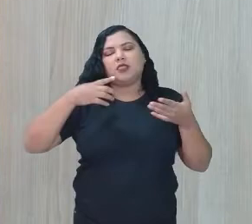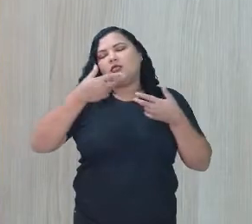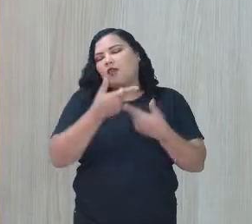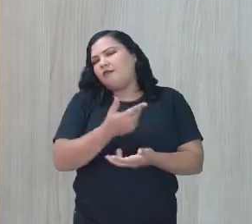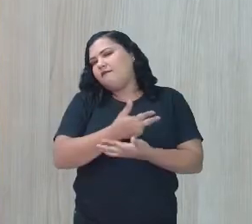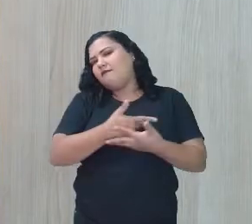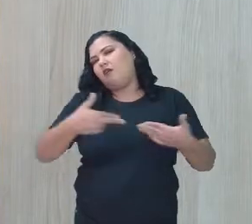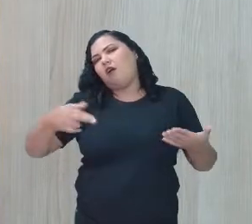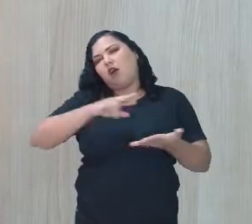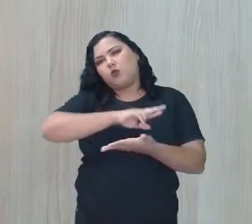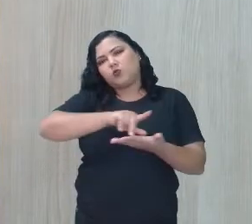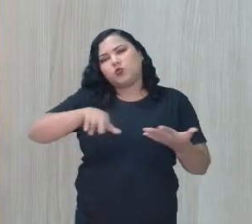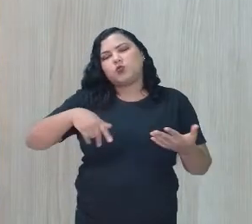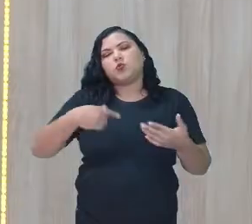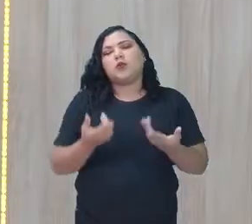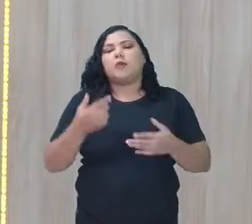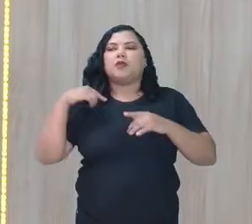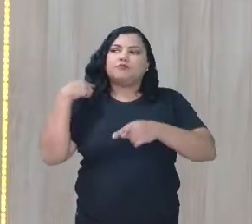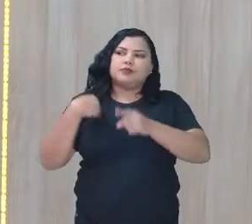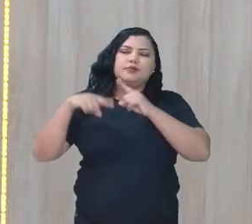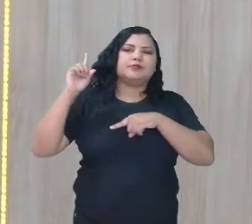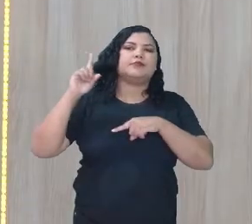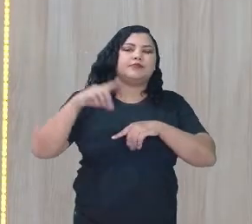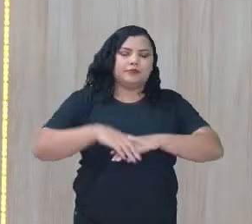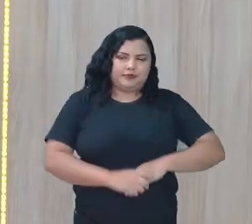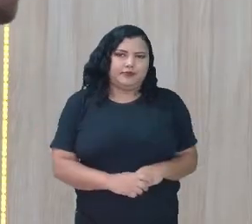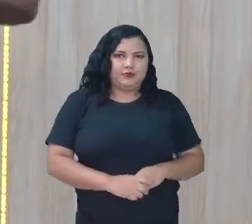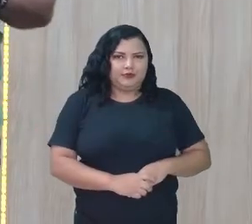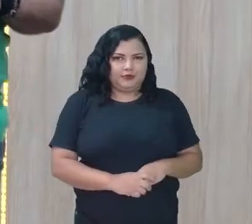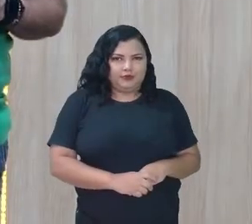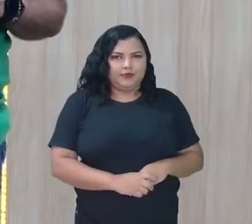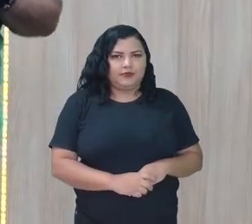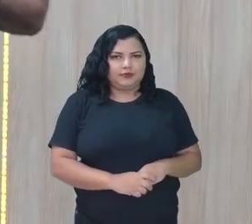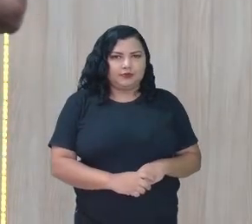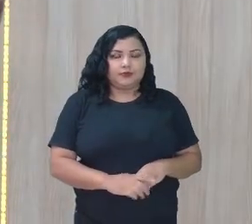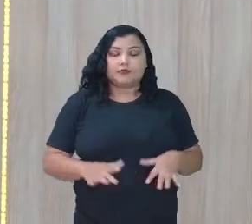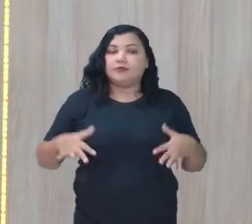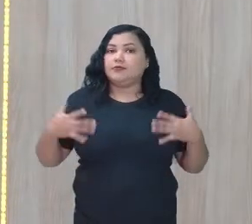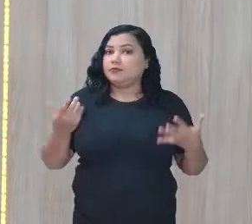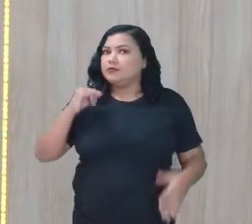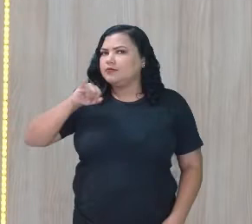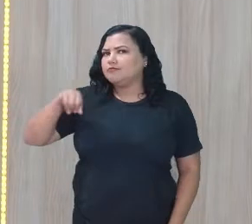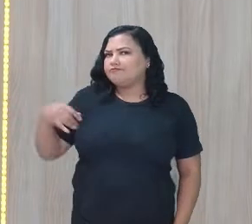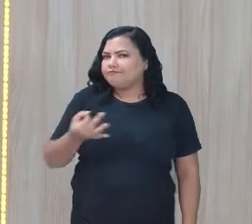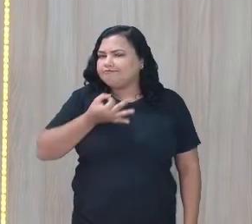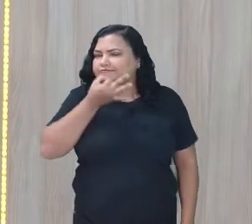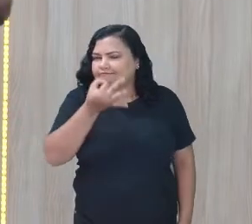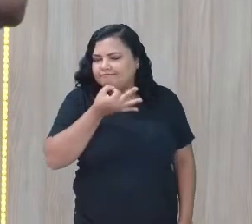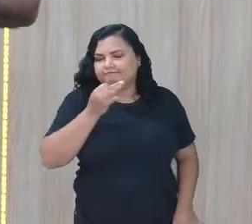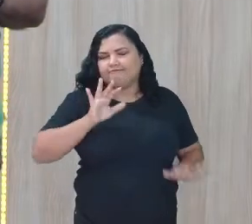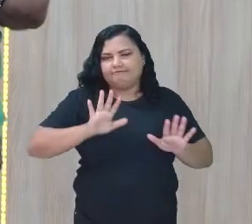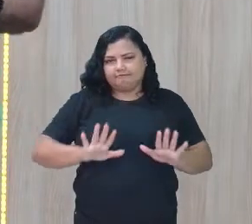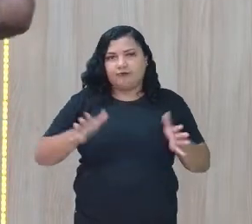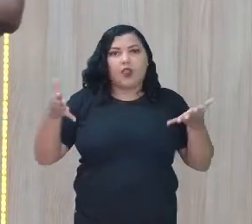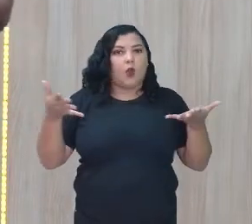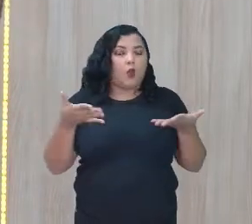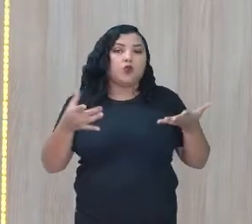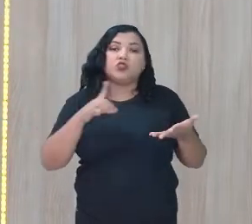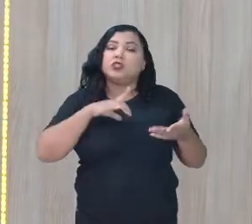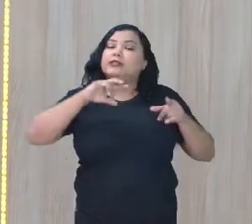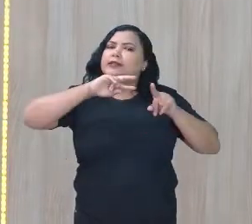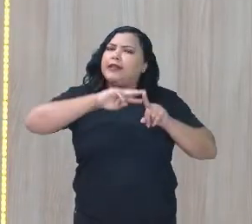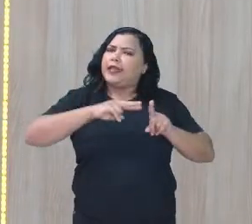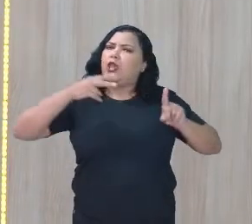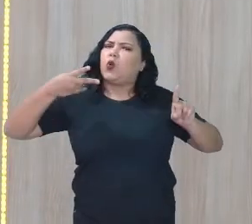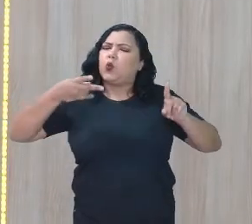para projetar para frente. E nesse sentido, até aproveitando para dar uma dica, né? Hoje a gente tem